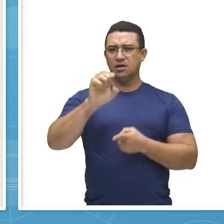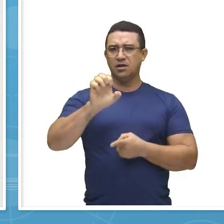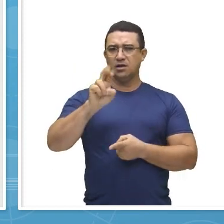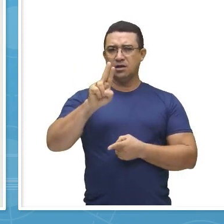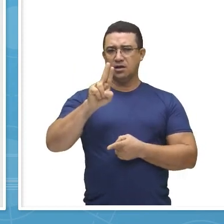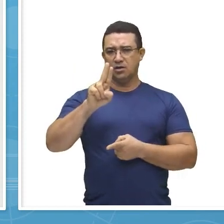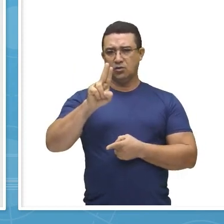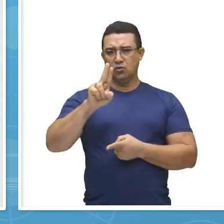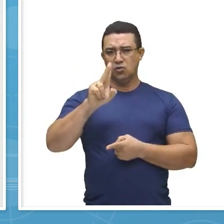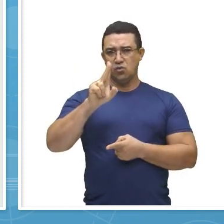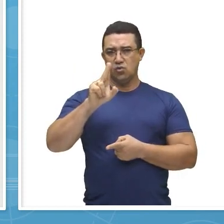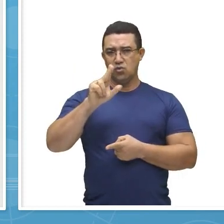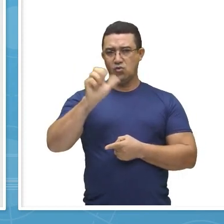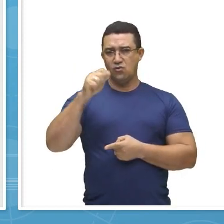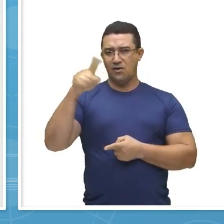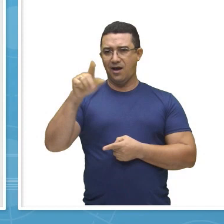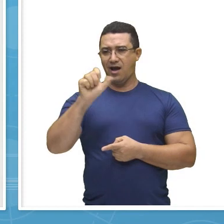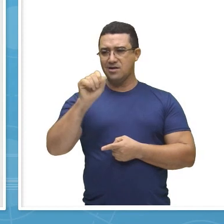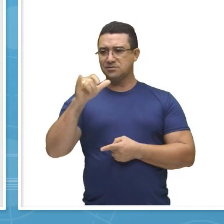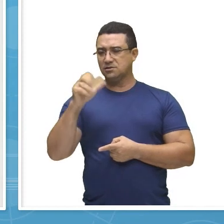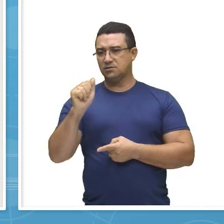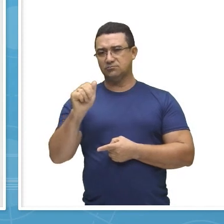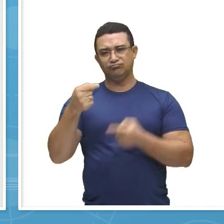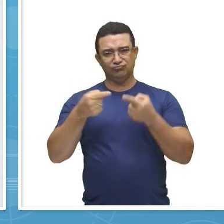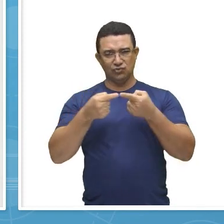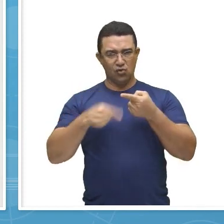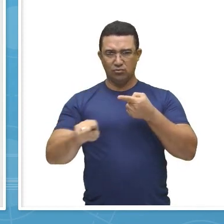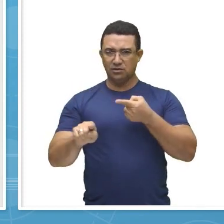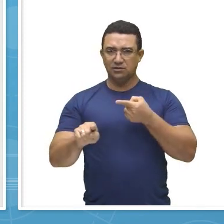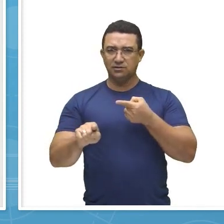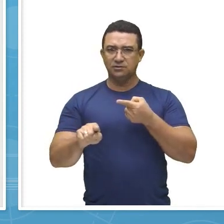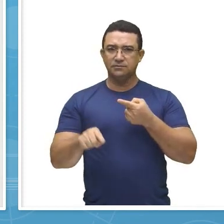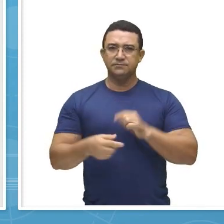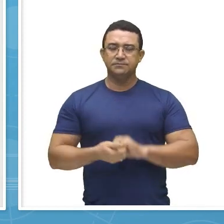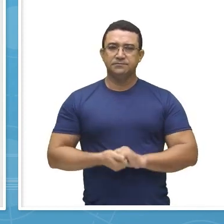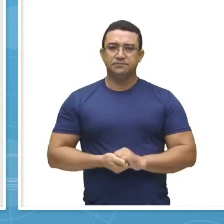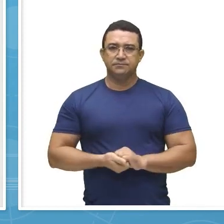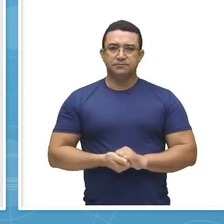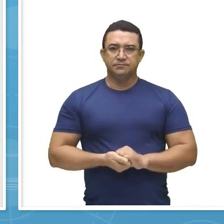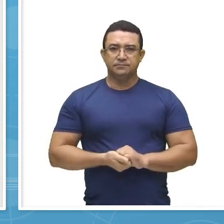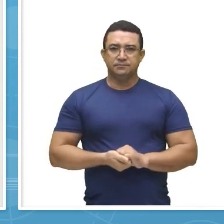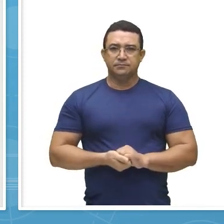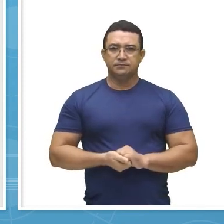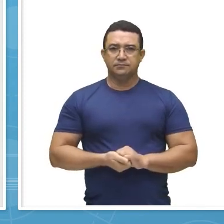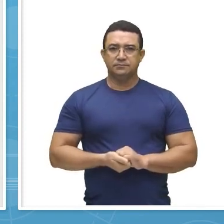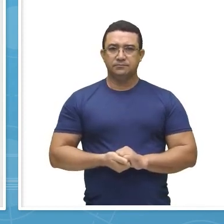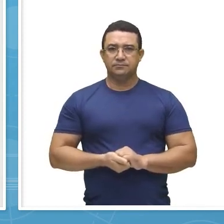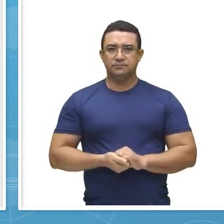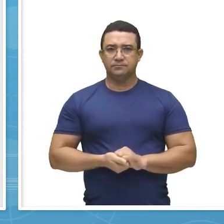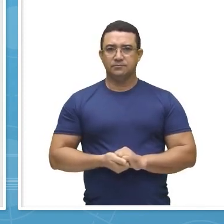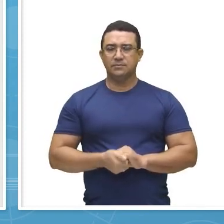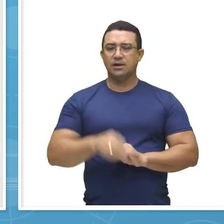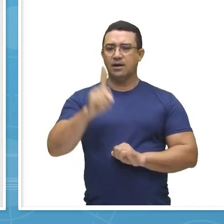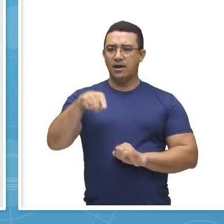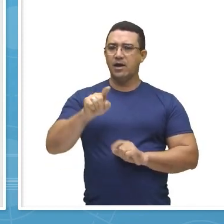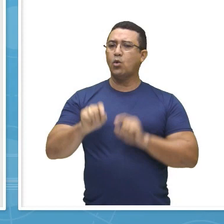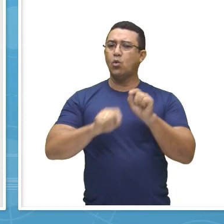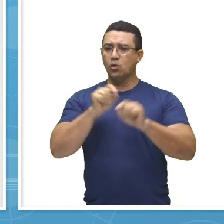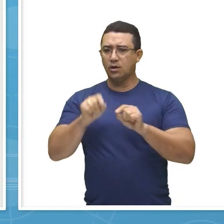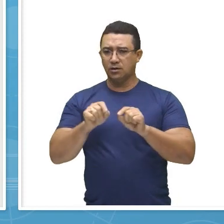professora? Tá? Por que não é Eurásia? Porque Eurásia, tá, é uma